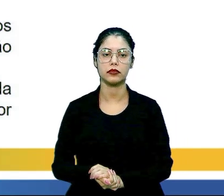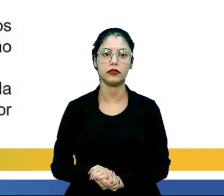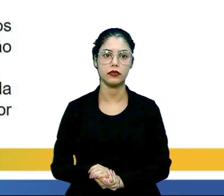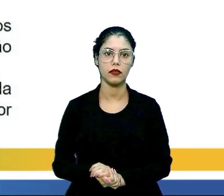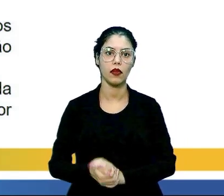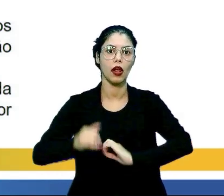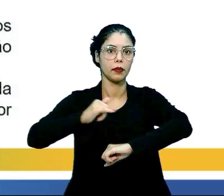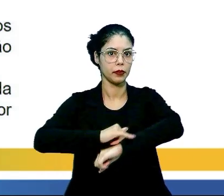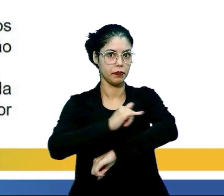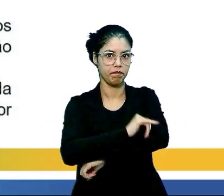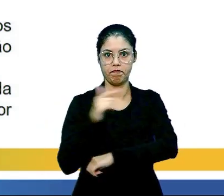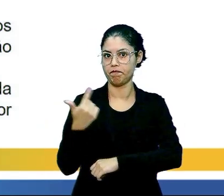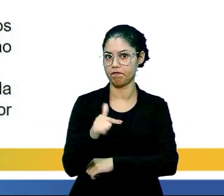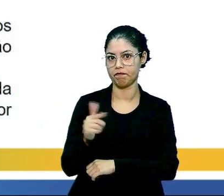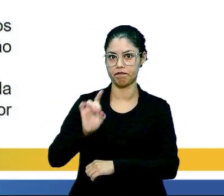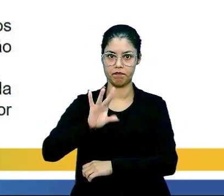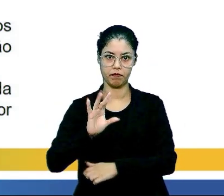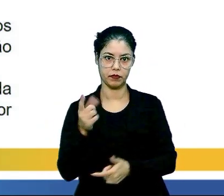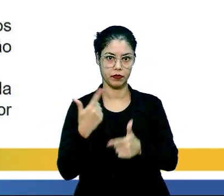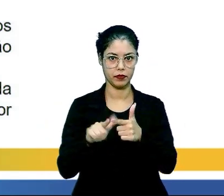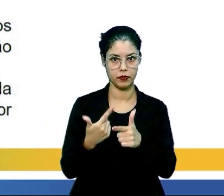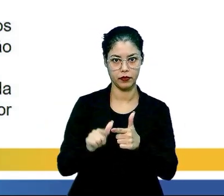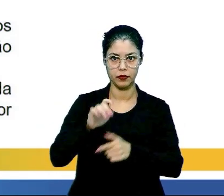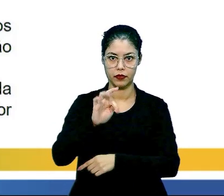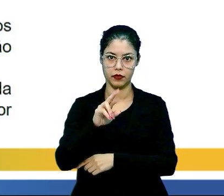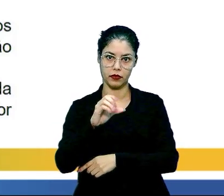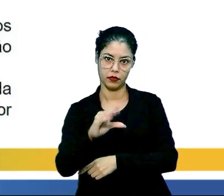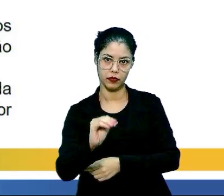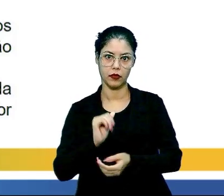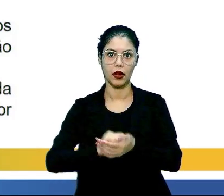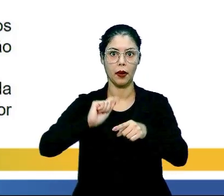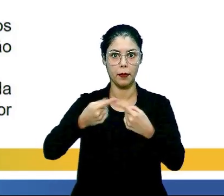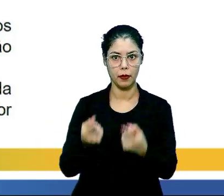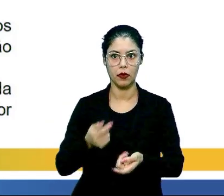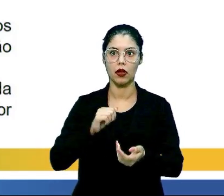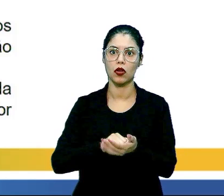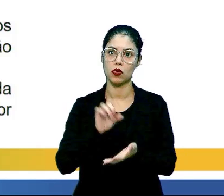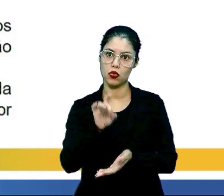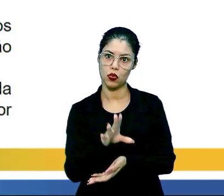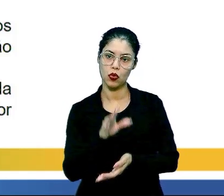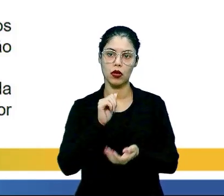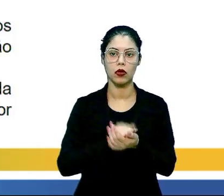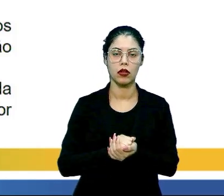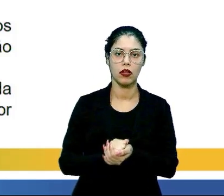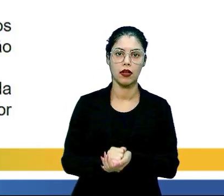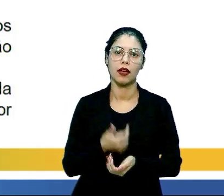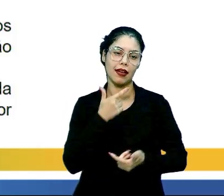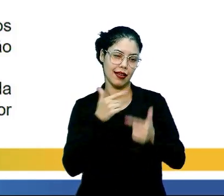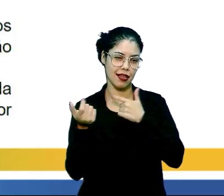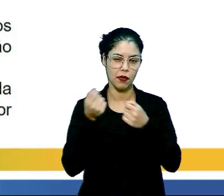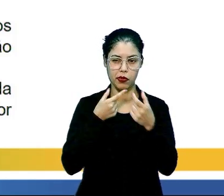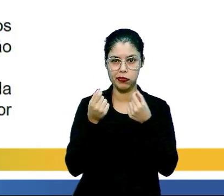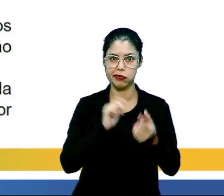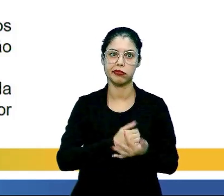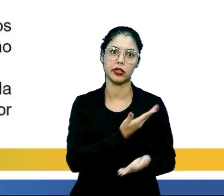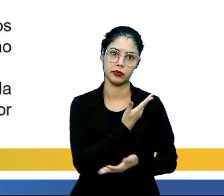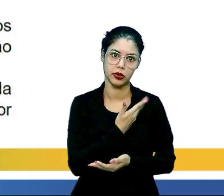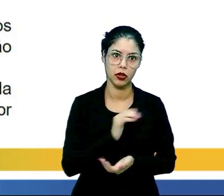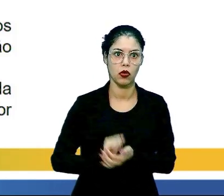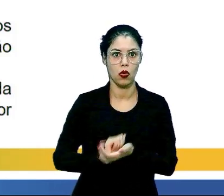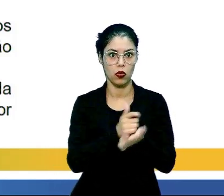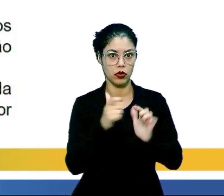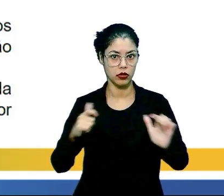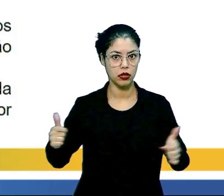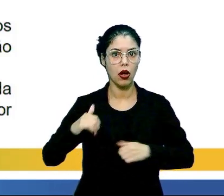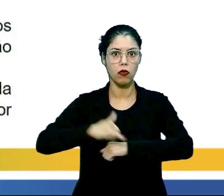vamos lá, ó. A obesidade não é apenas um problema estético que incomoda por causa da zoação dos colegas. O